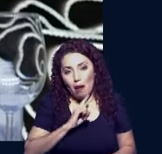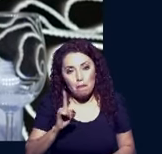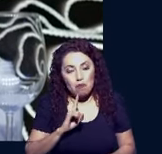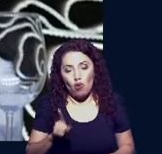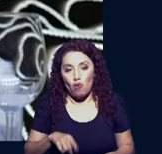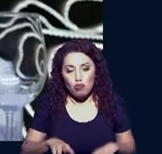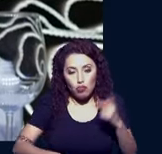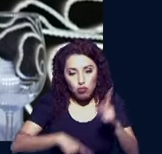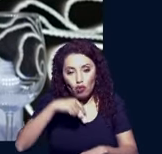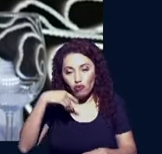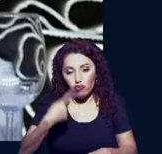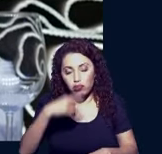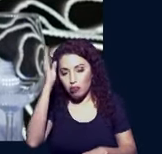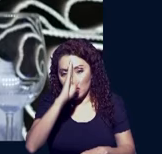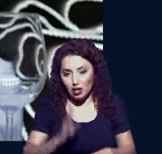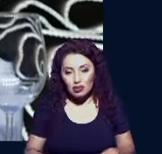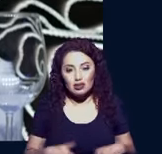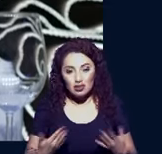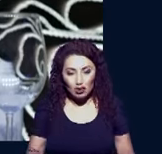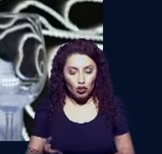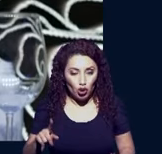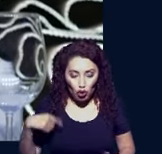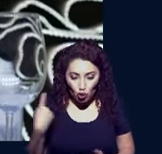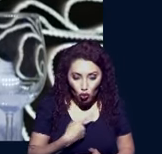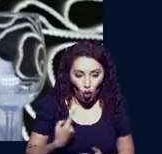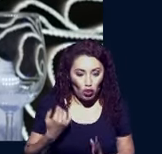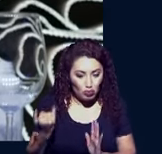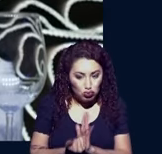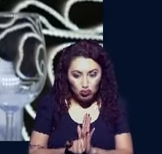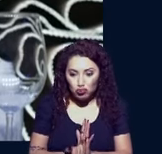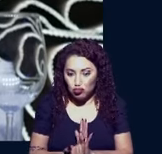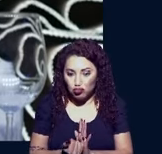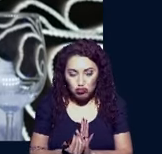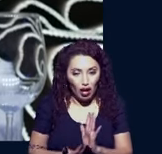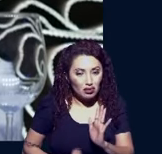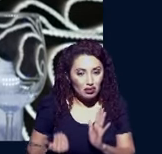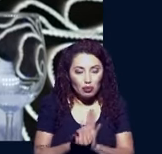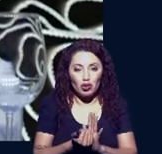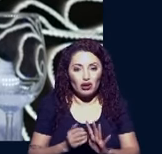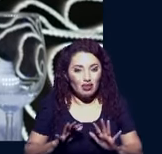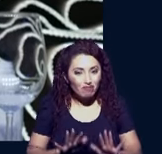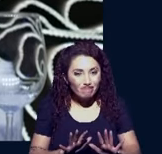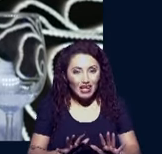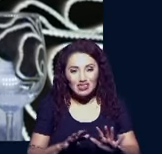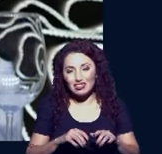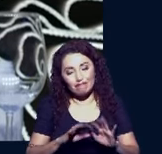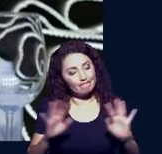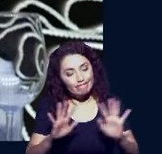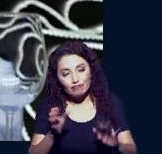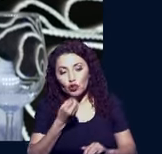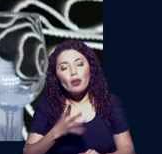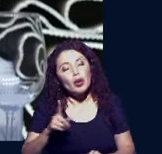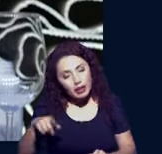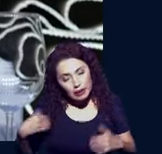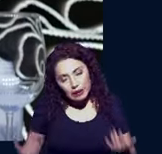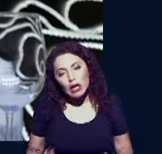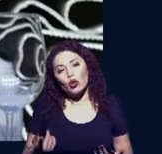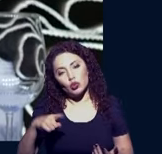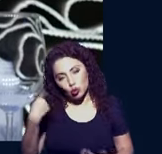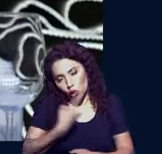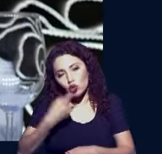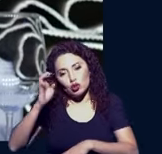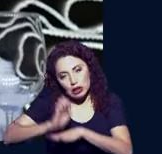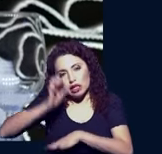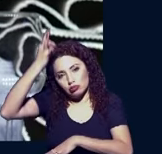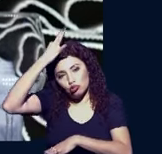nós tributamos hoje com essa complexidade com essa regressividade que o sistema tributário tem então nós apoiamos estamos fazendo